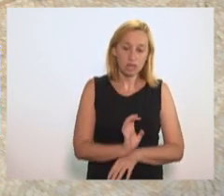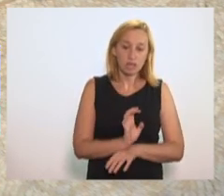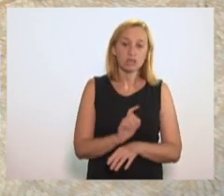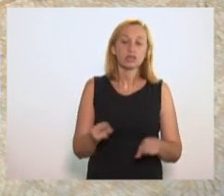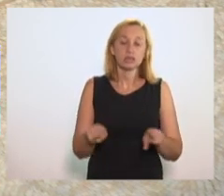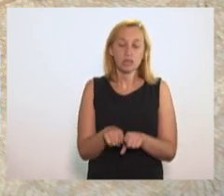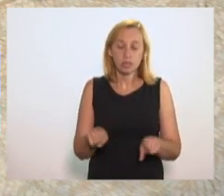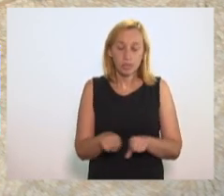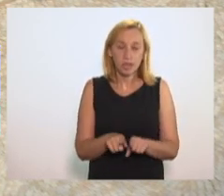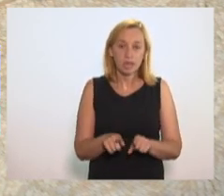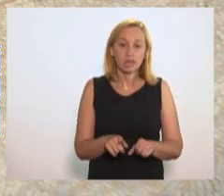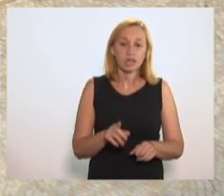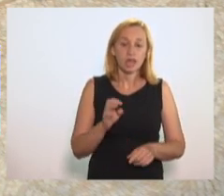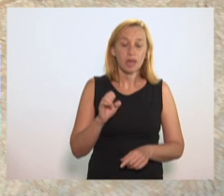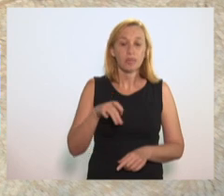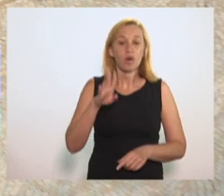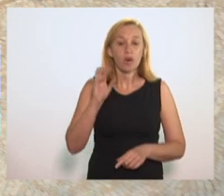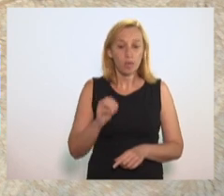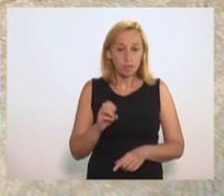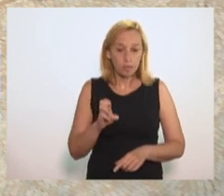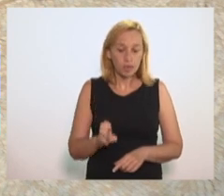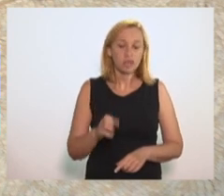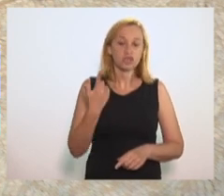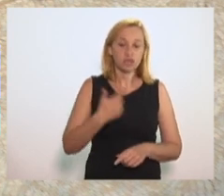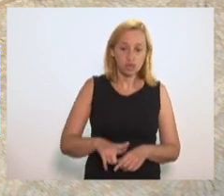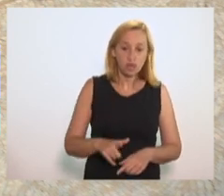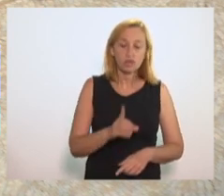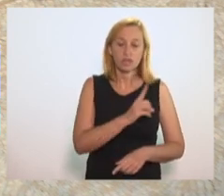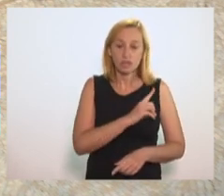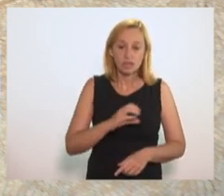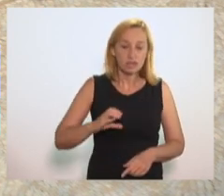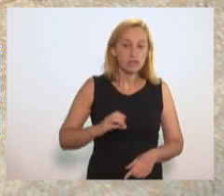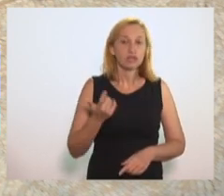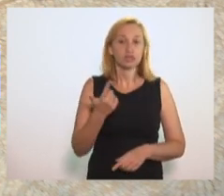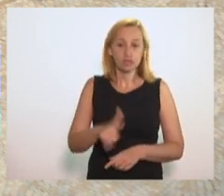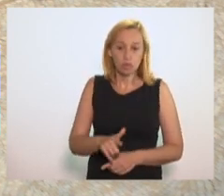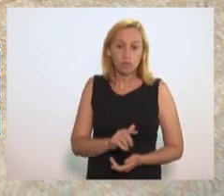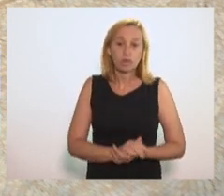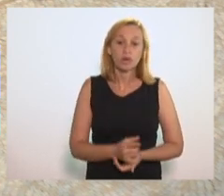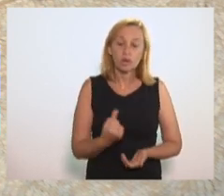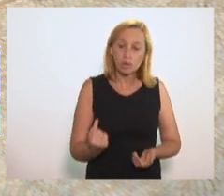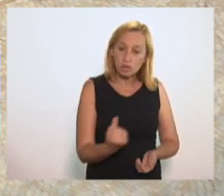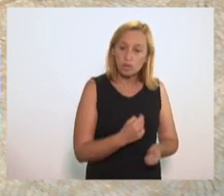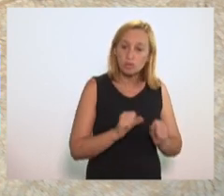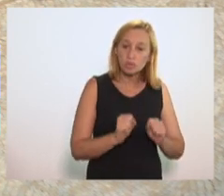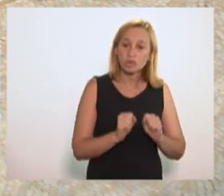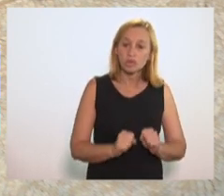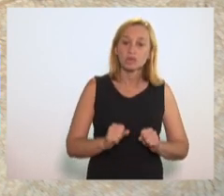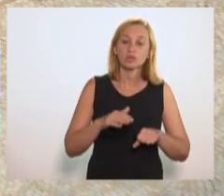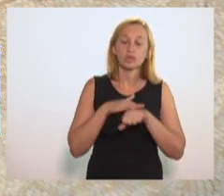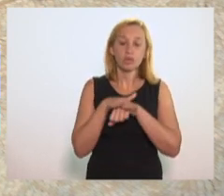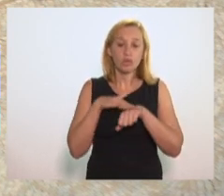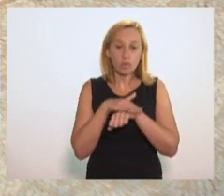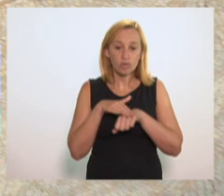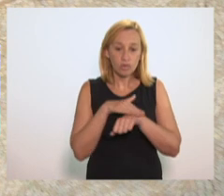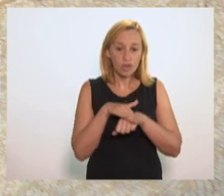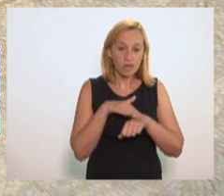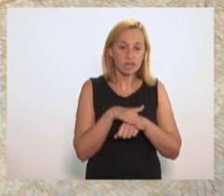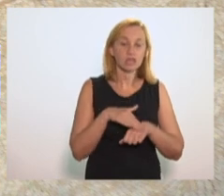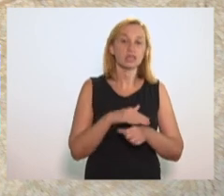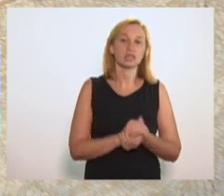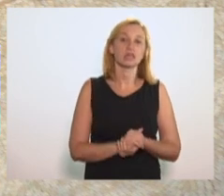envolvendo a EMOP novamente a defesa civil municipal que emitiu um laudo para que a gente tenha um equacionamento com base no princípio da